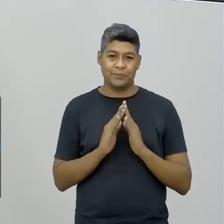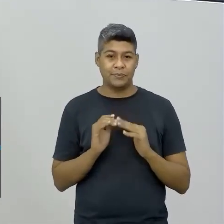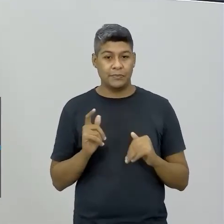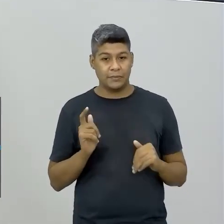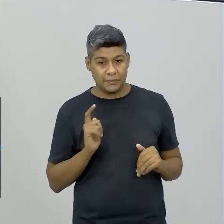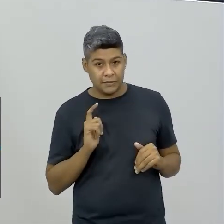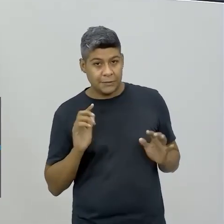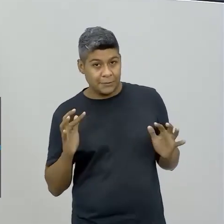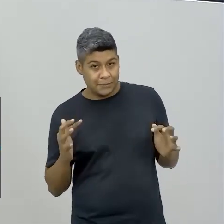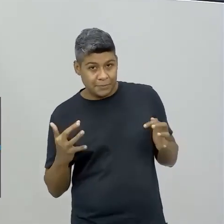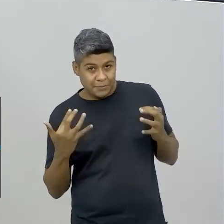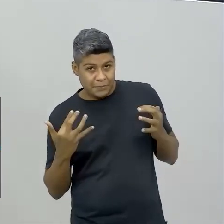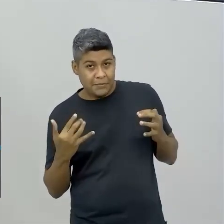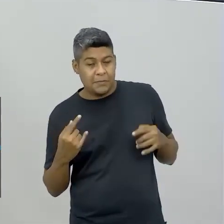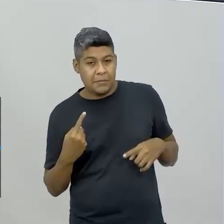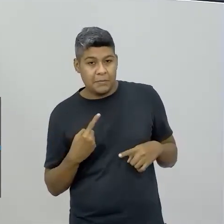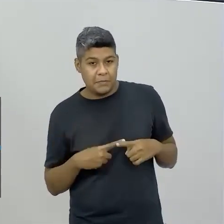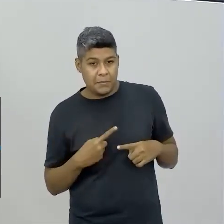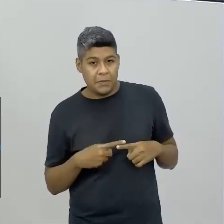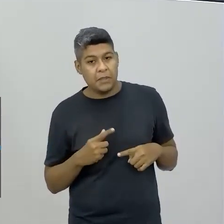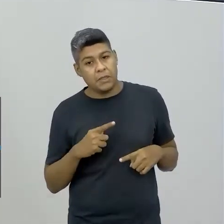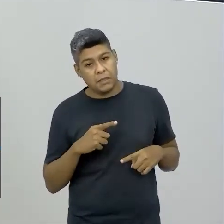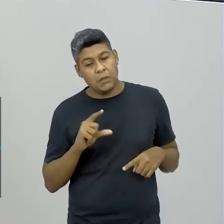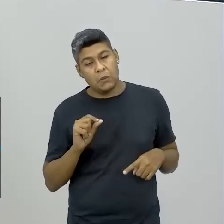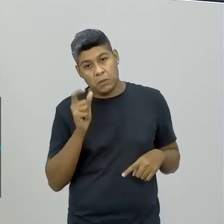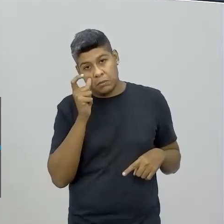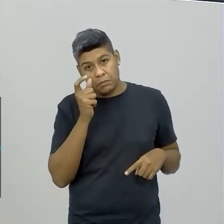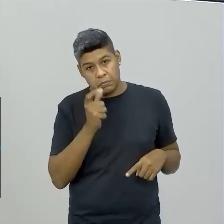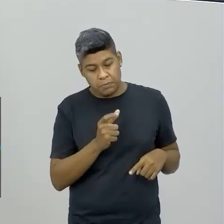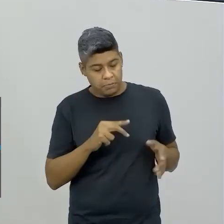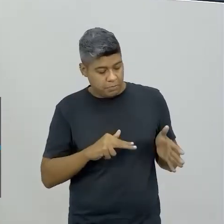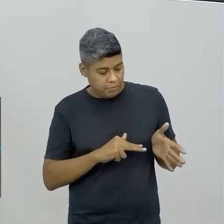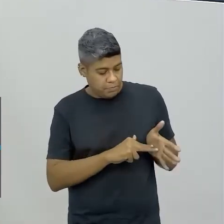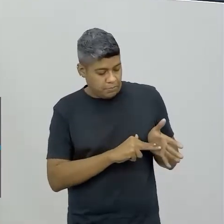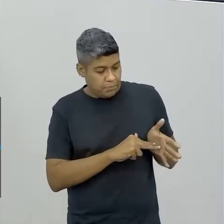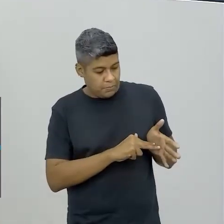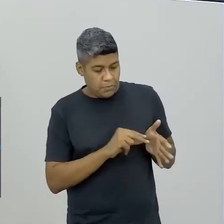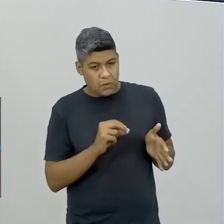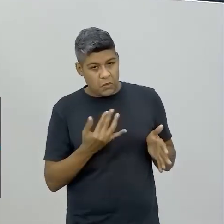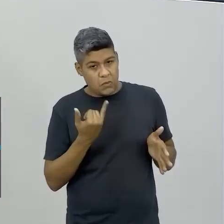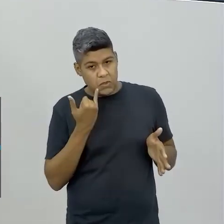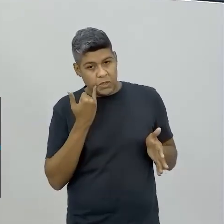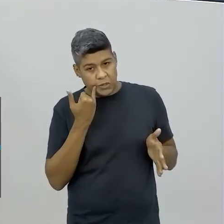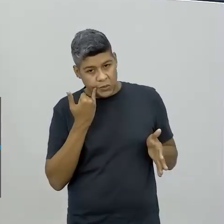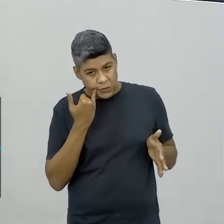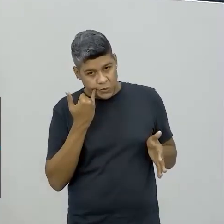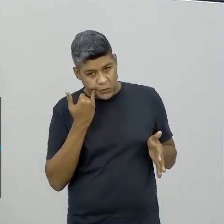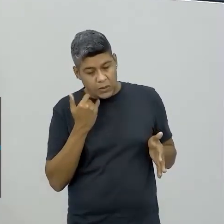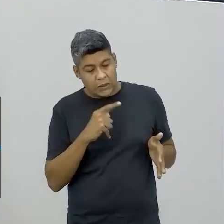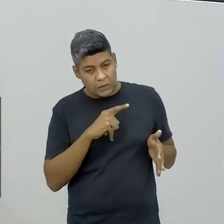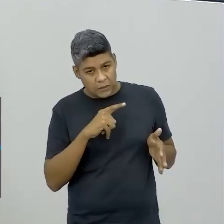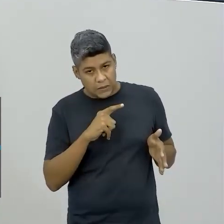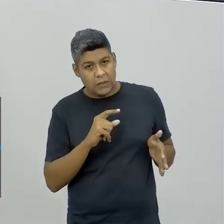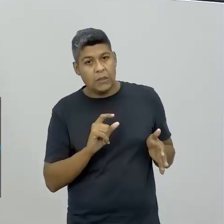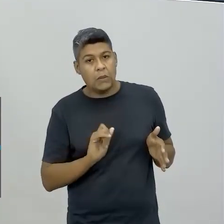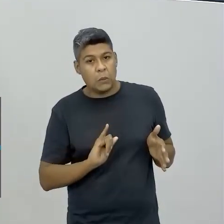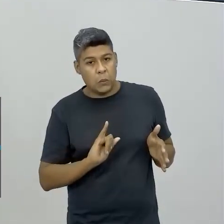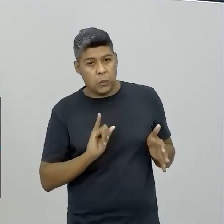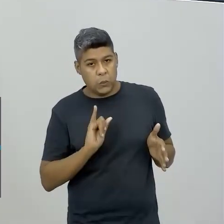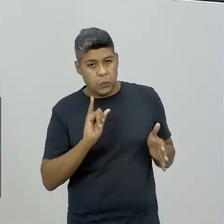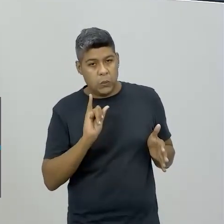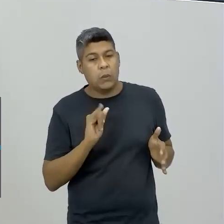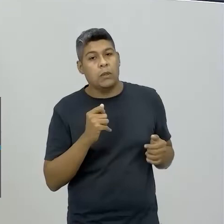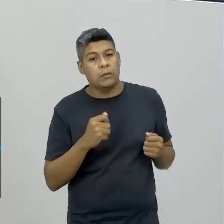você está me assistindo, provavelmente você está ligado em alguma tomada, ou o seu celular carregou uma bateria, não é? Então